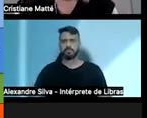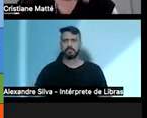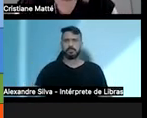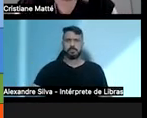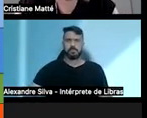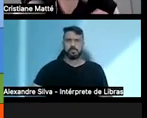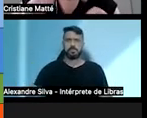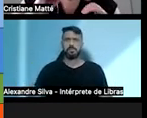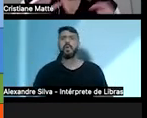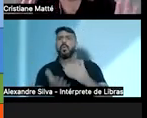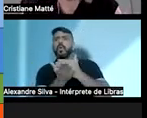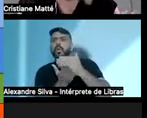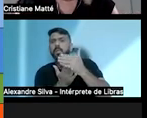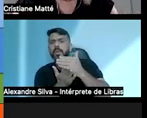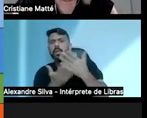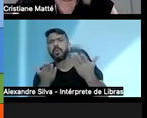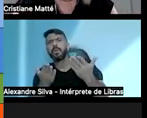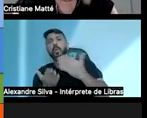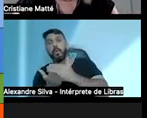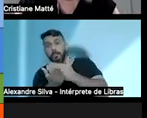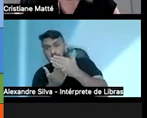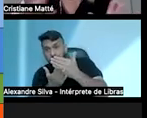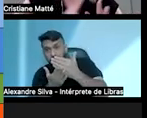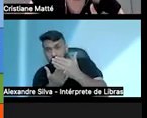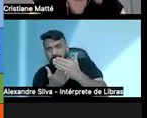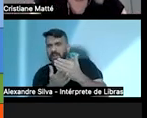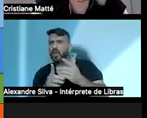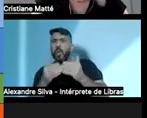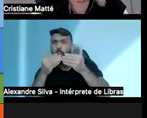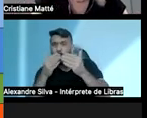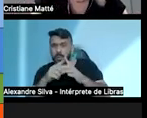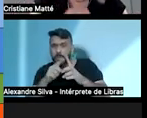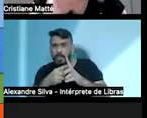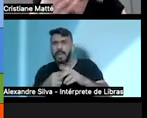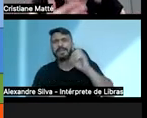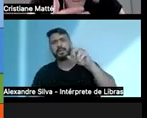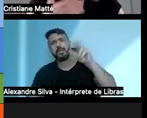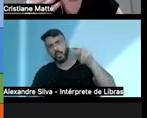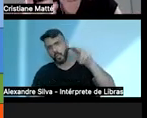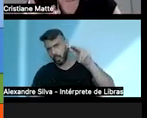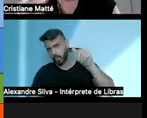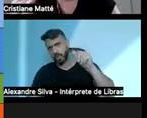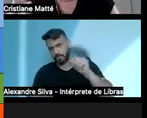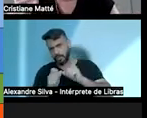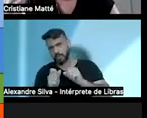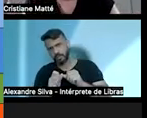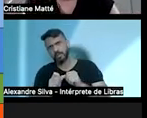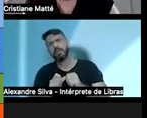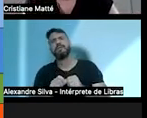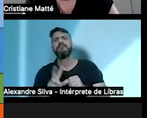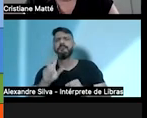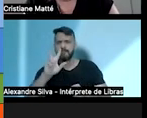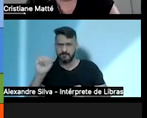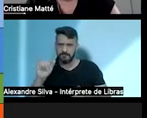gestante tem que começar? Desde o início da gestação. Se a gestante nunca fez exercício, ela vai começar de uma forma